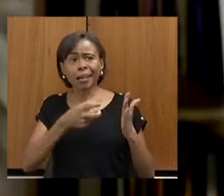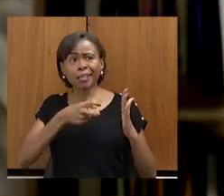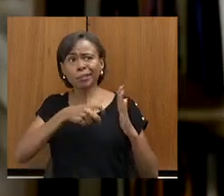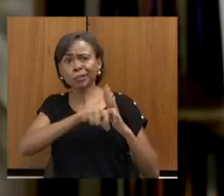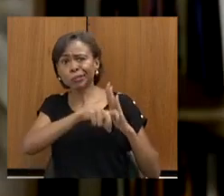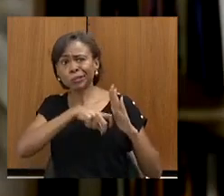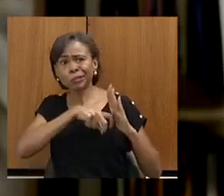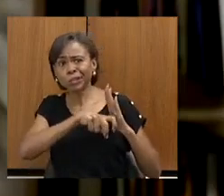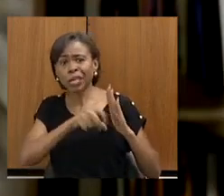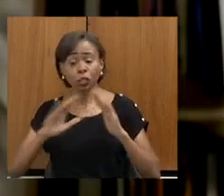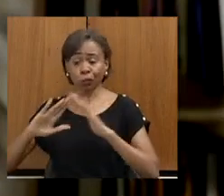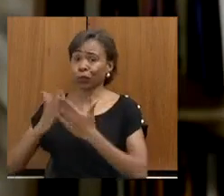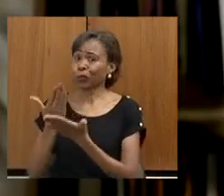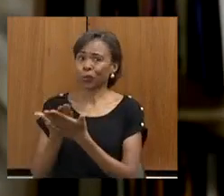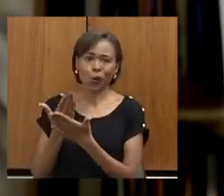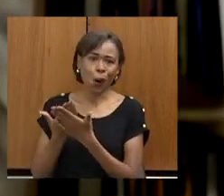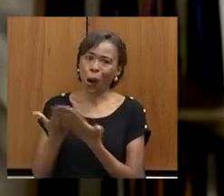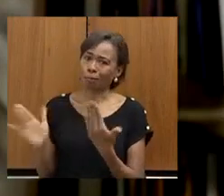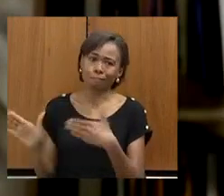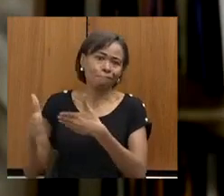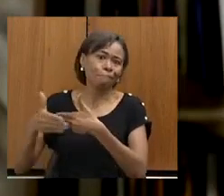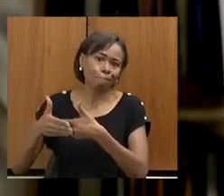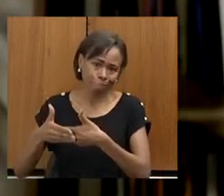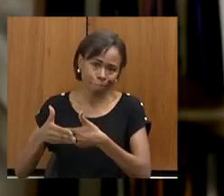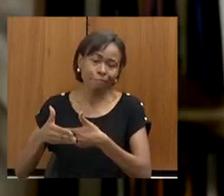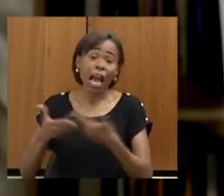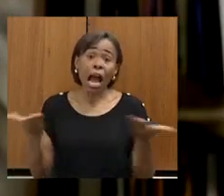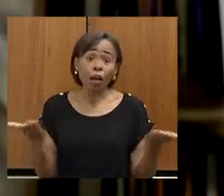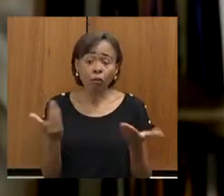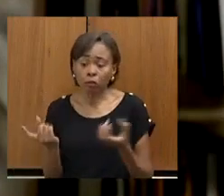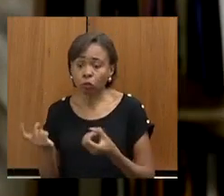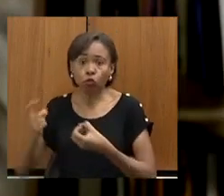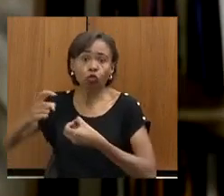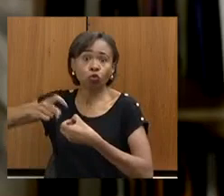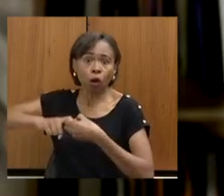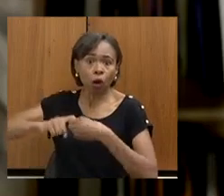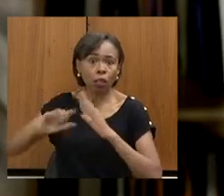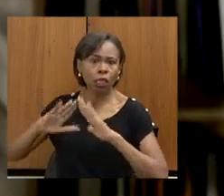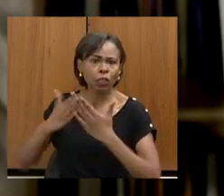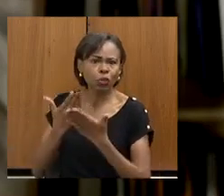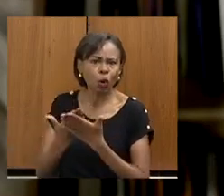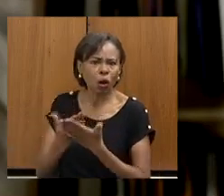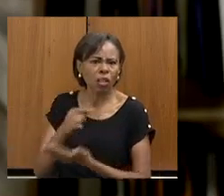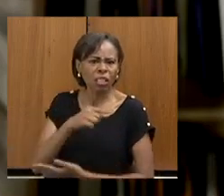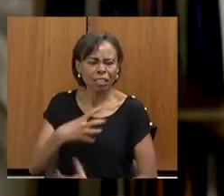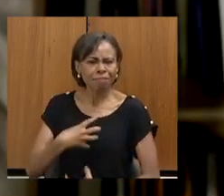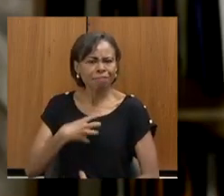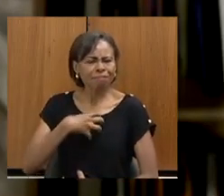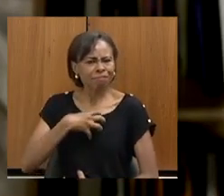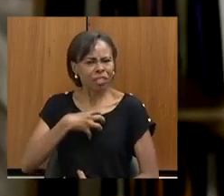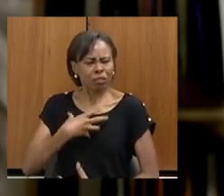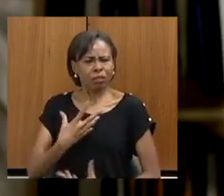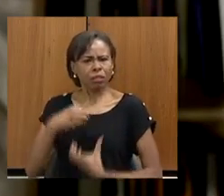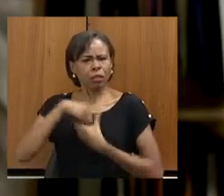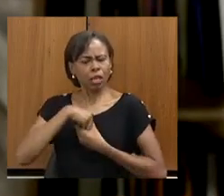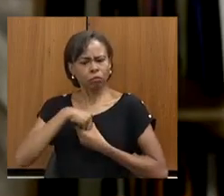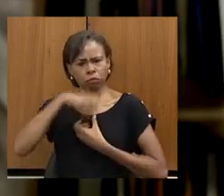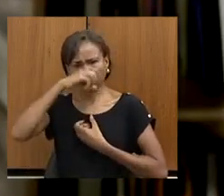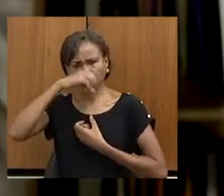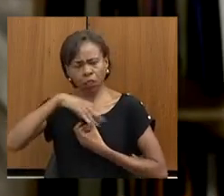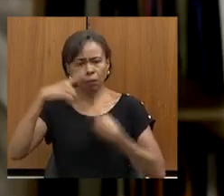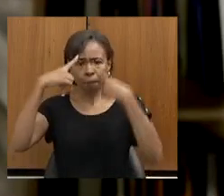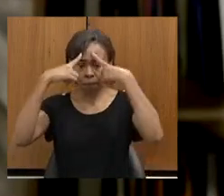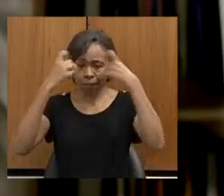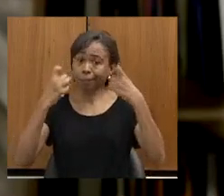escolar, voltam à escola com uma enorme agressividade. Isso prova o quanto a